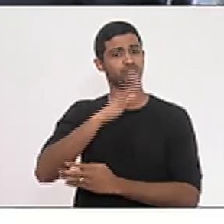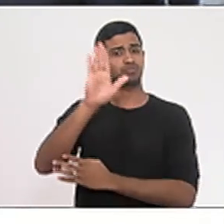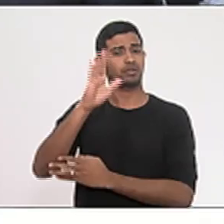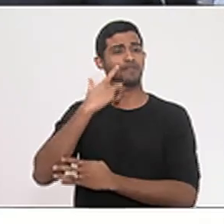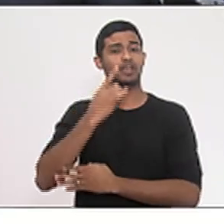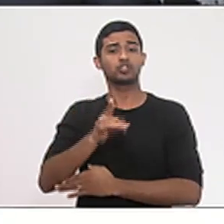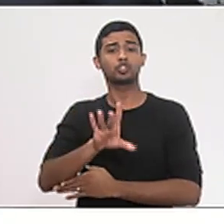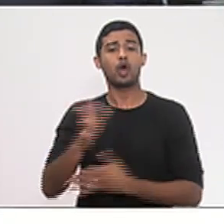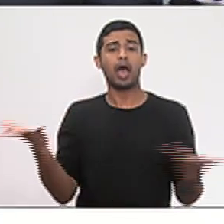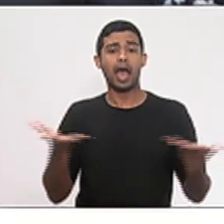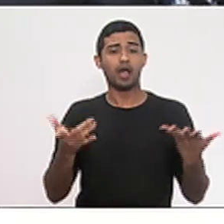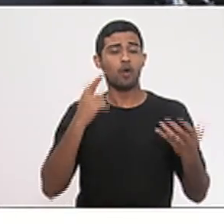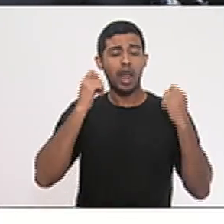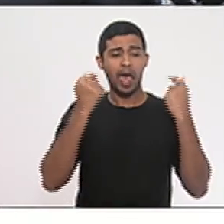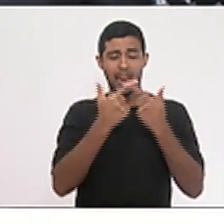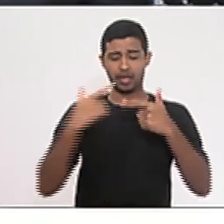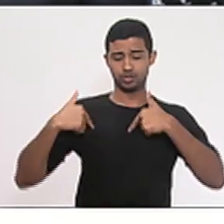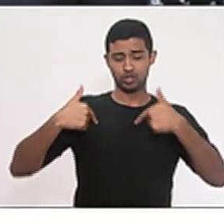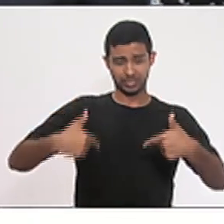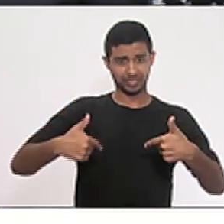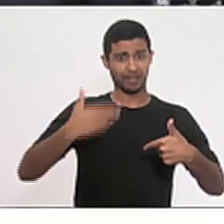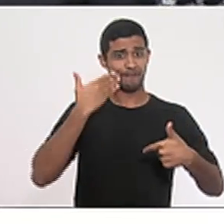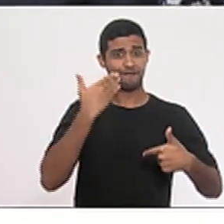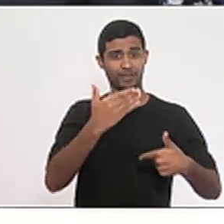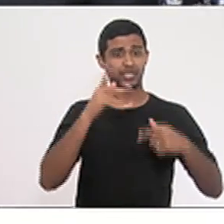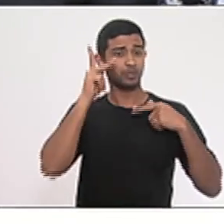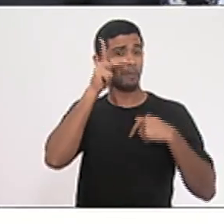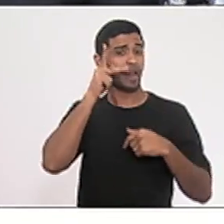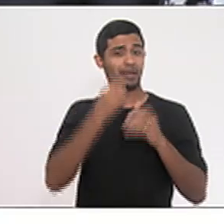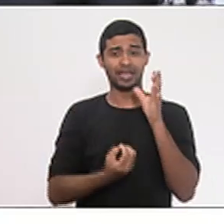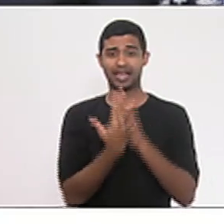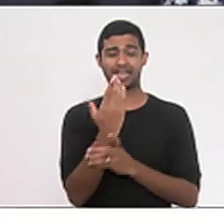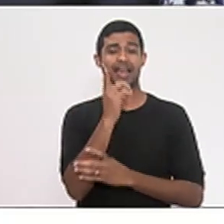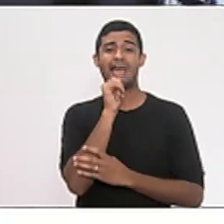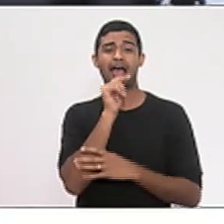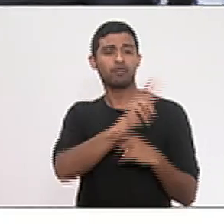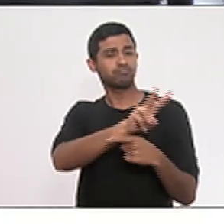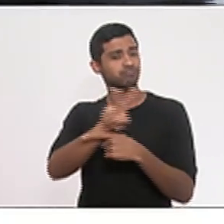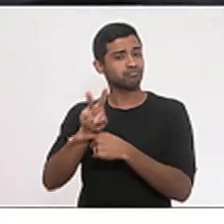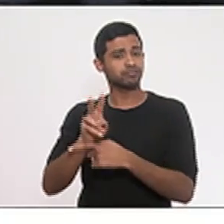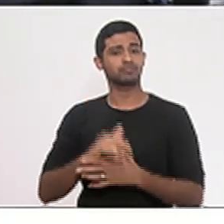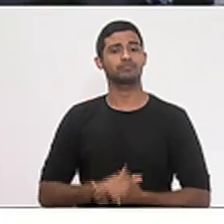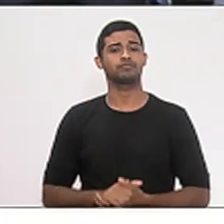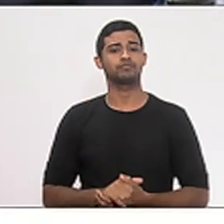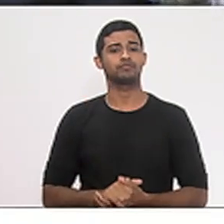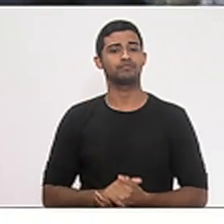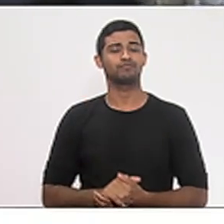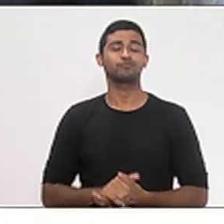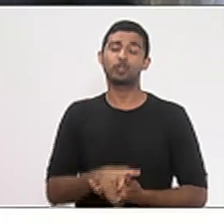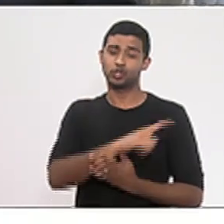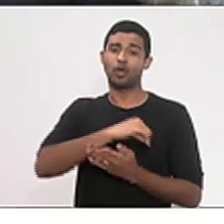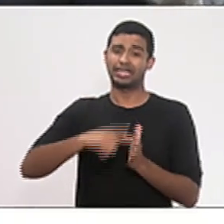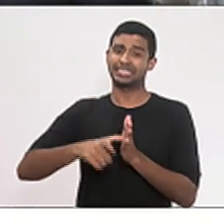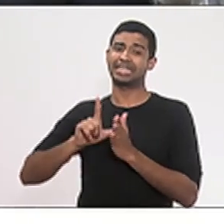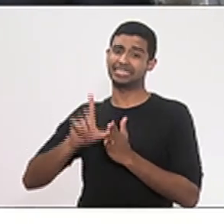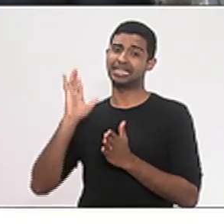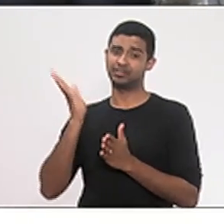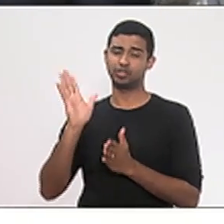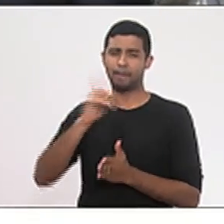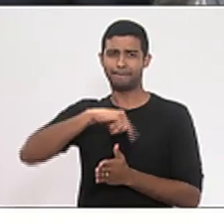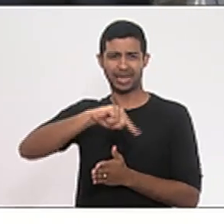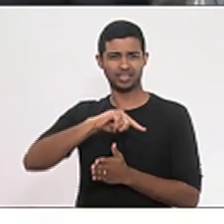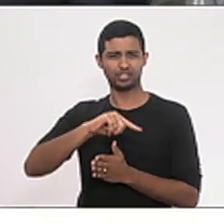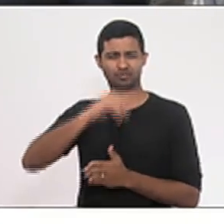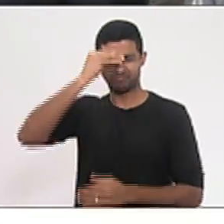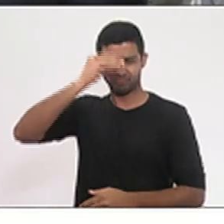somente agora a LERJ toma a iniciativa de criar uma frente parlamentar em defesa da água. Estamos atrasados, mas nunca é tarde